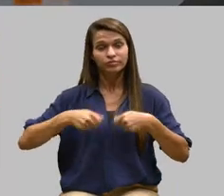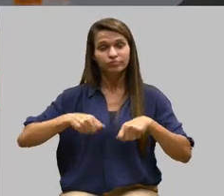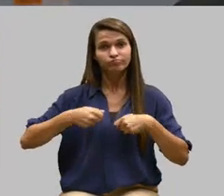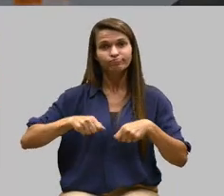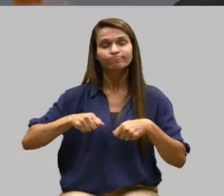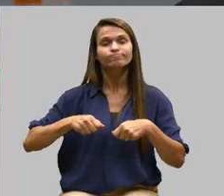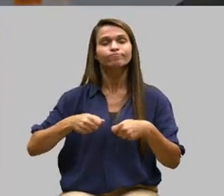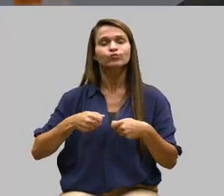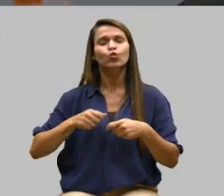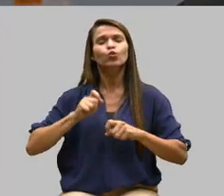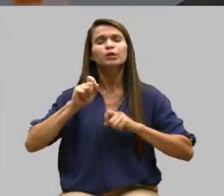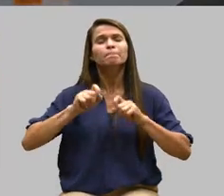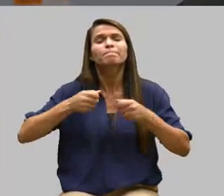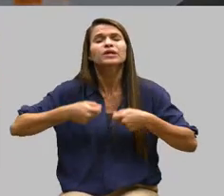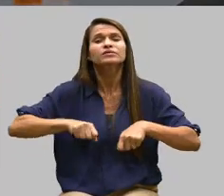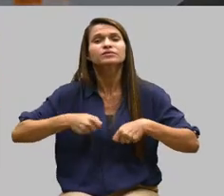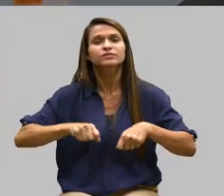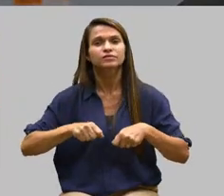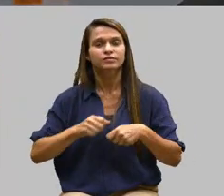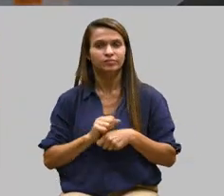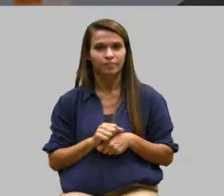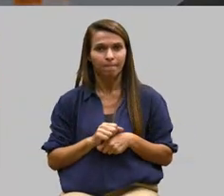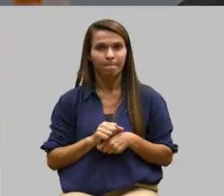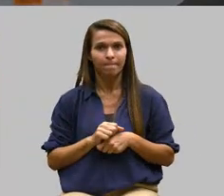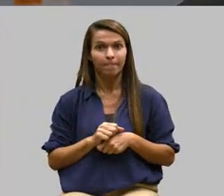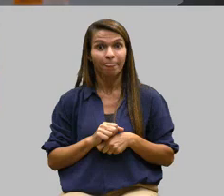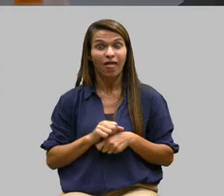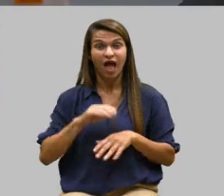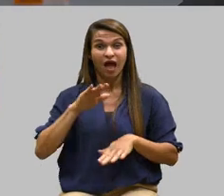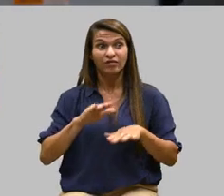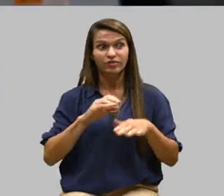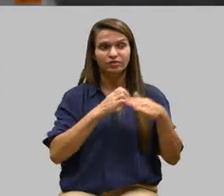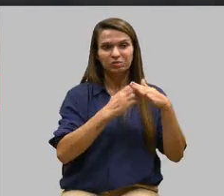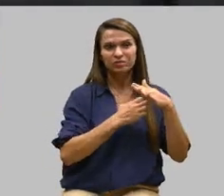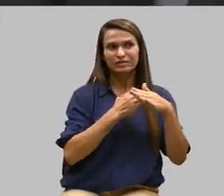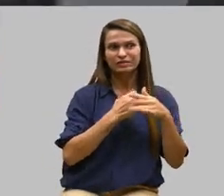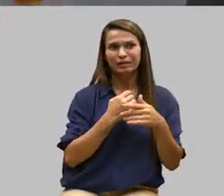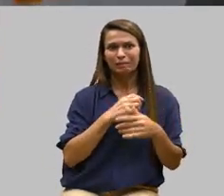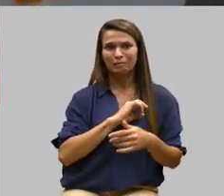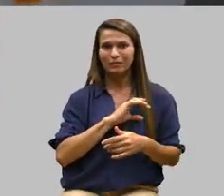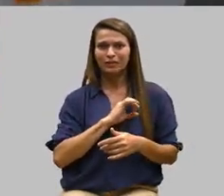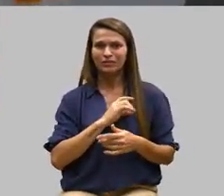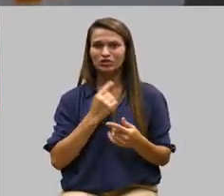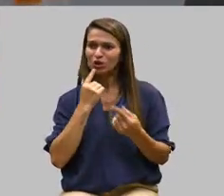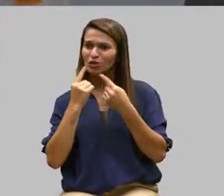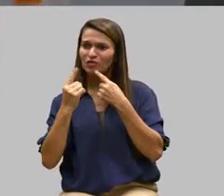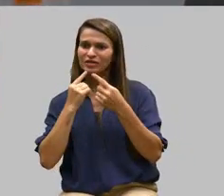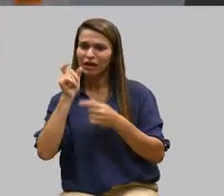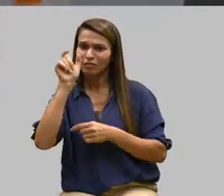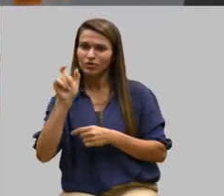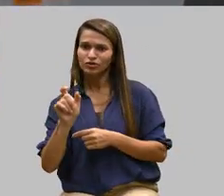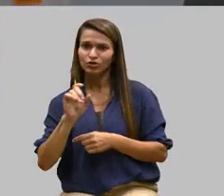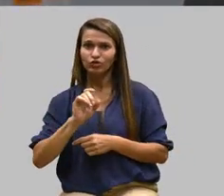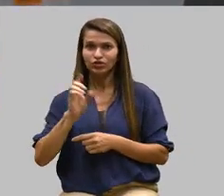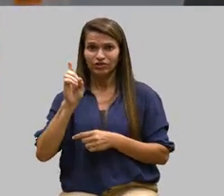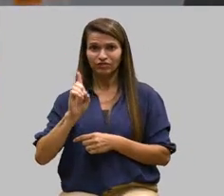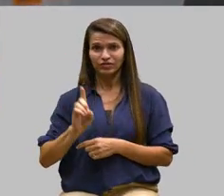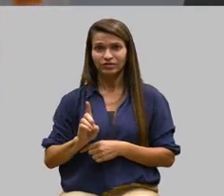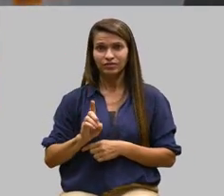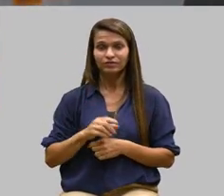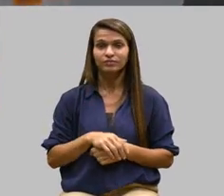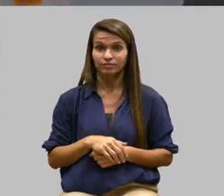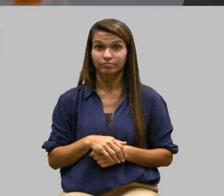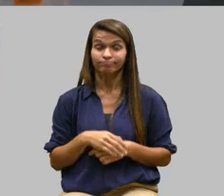executar o trabalho dela porque muitas vezes o empregador tem até medo de conversar com a pessoa com deficiência então assim a gente